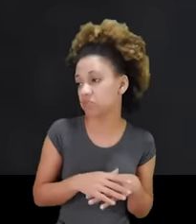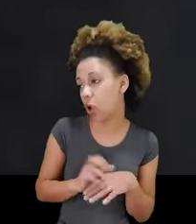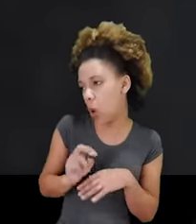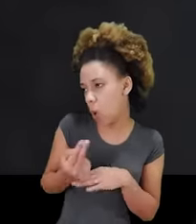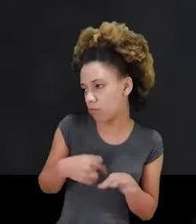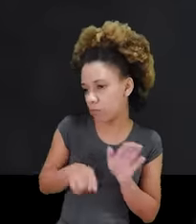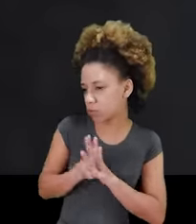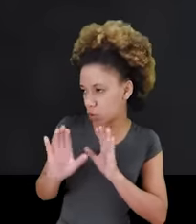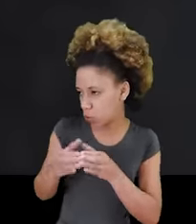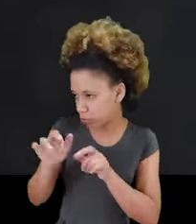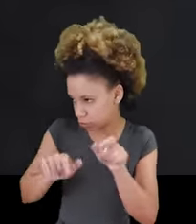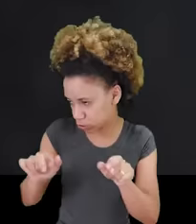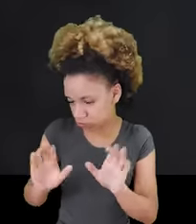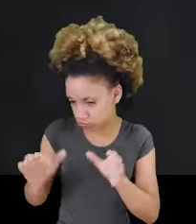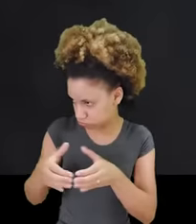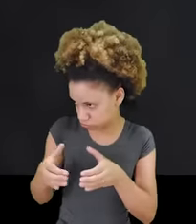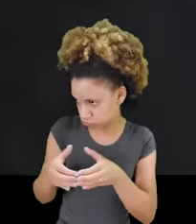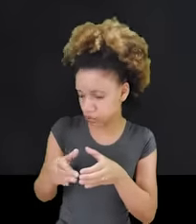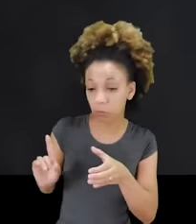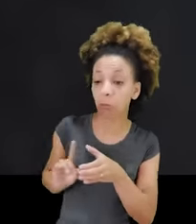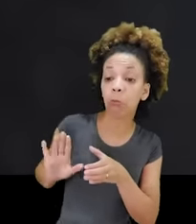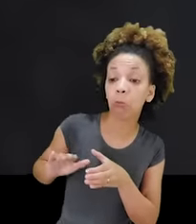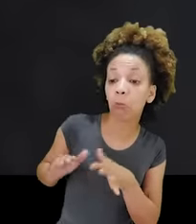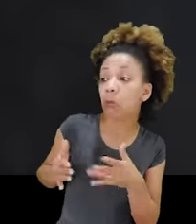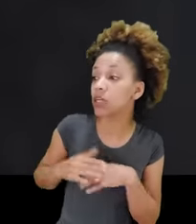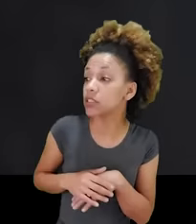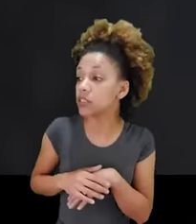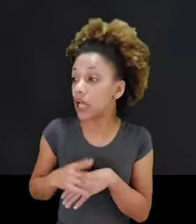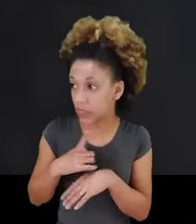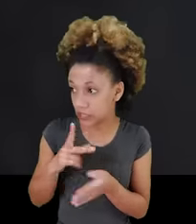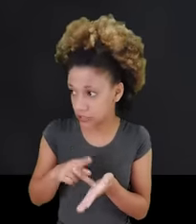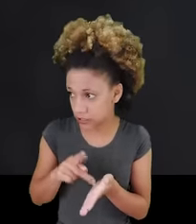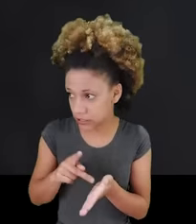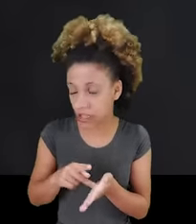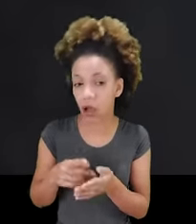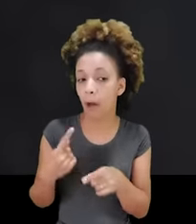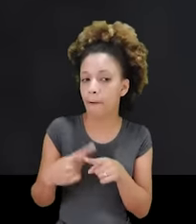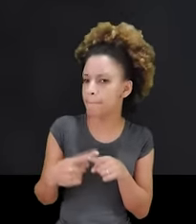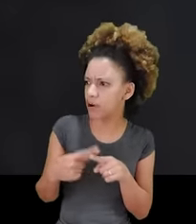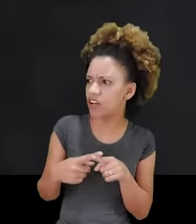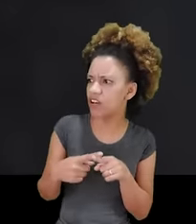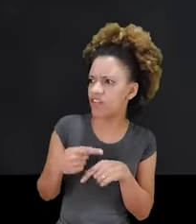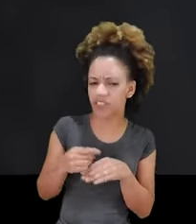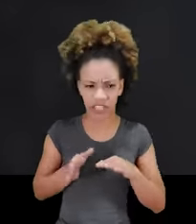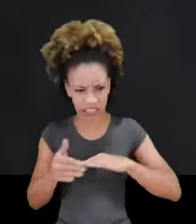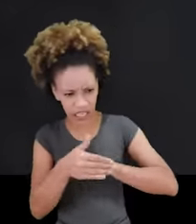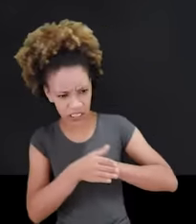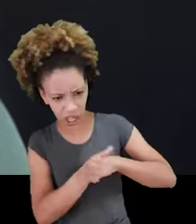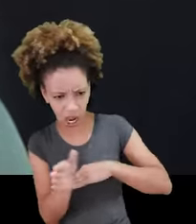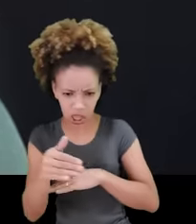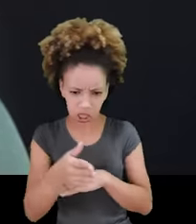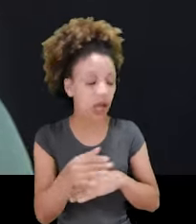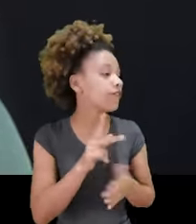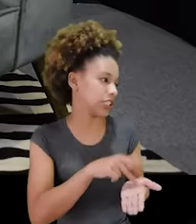se perguntares a um grupo de pessoas, é que não sais lá, sem eles terem a certeza absoluta que tu sabes o caminho. Porque eles vão dizer, não, você vai vir à esquerda, depois vai em frente.